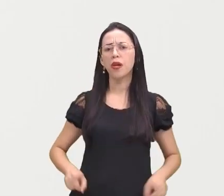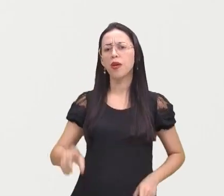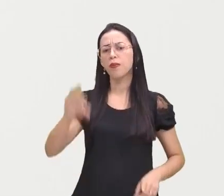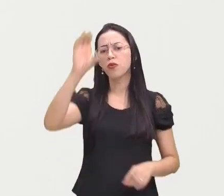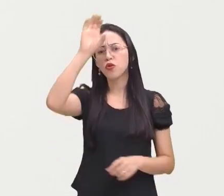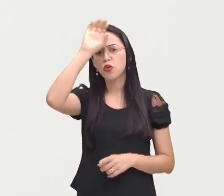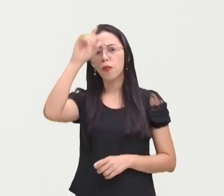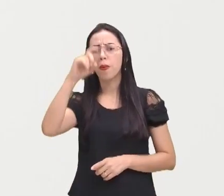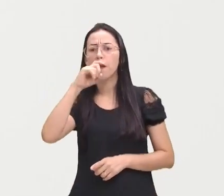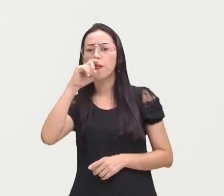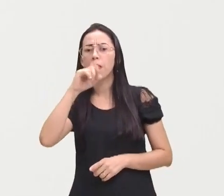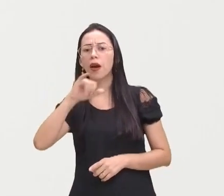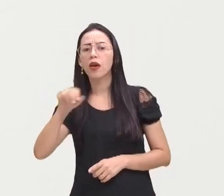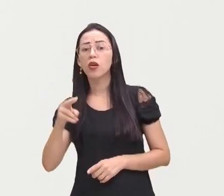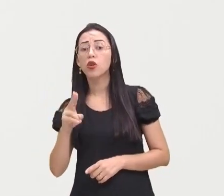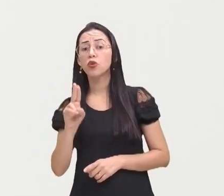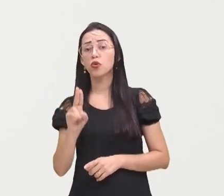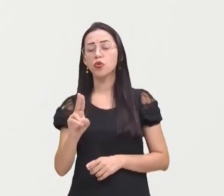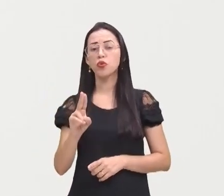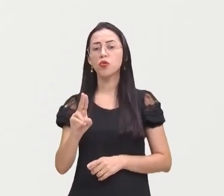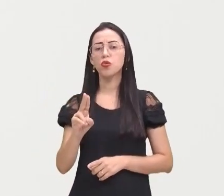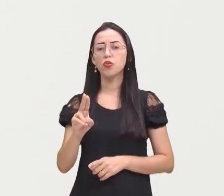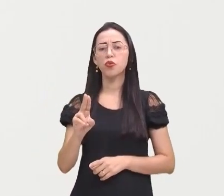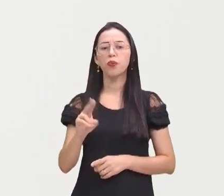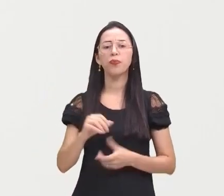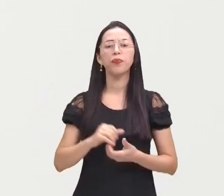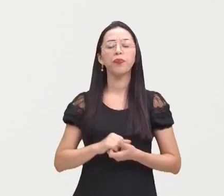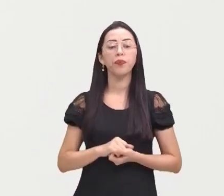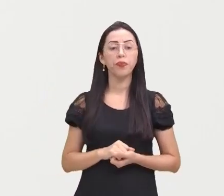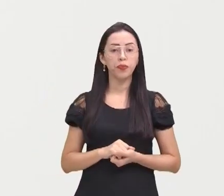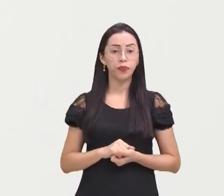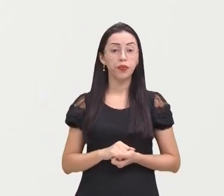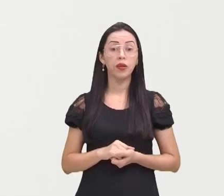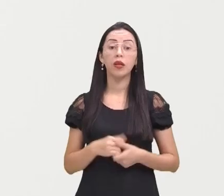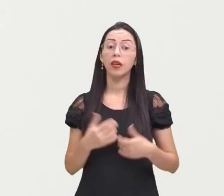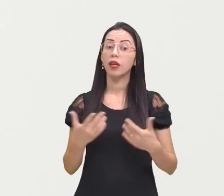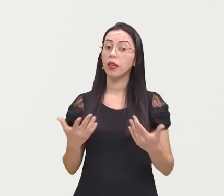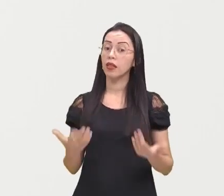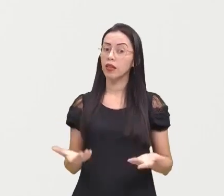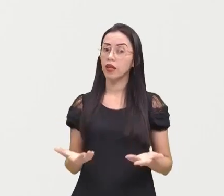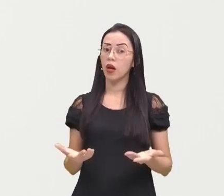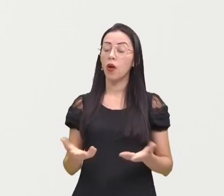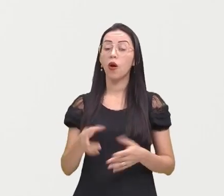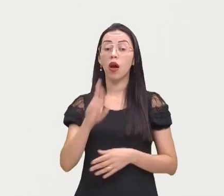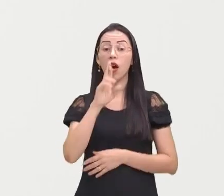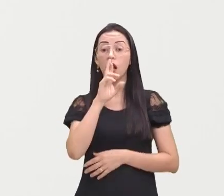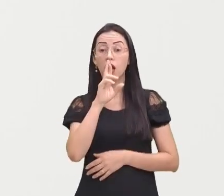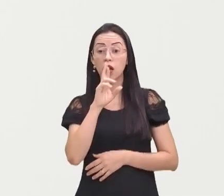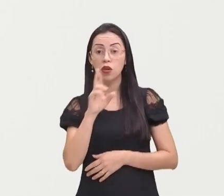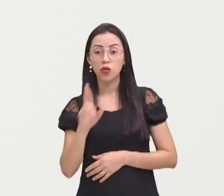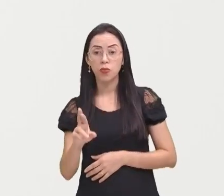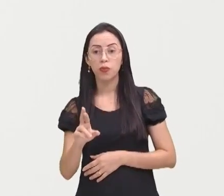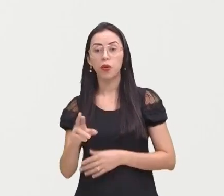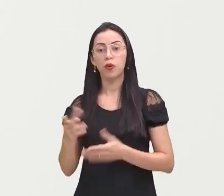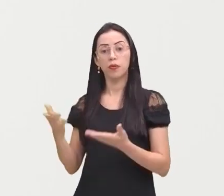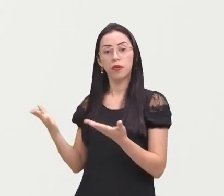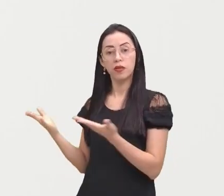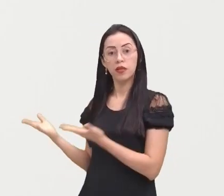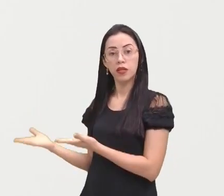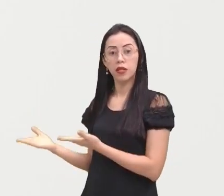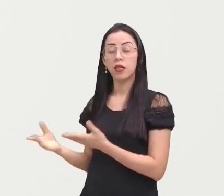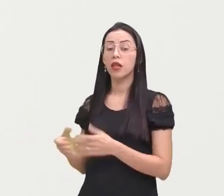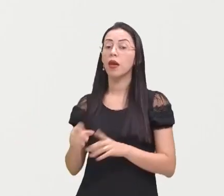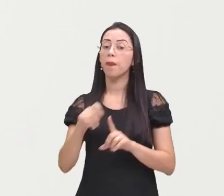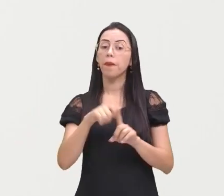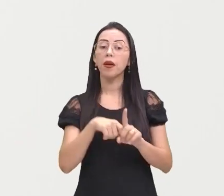Ju. Então, a resposta para o nosso segundo desafio é em dezembro de 2011, que